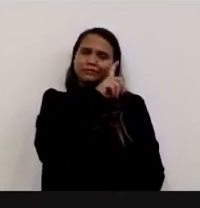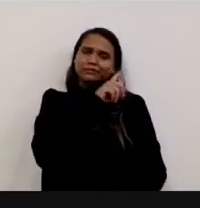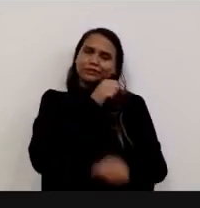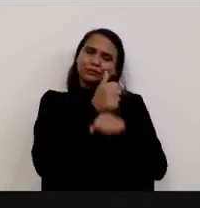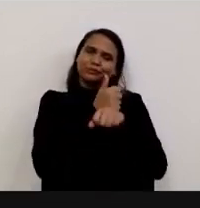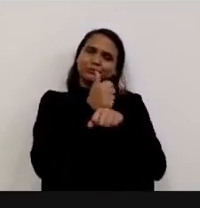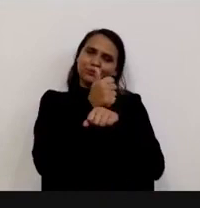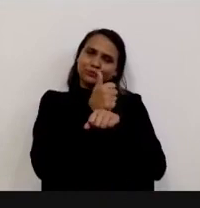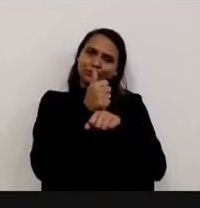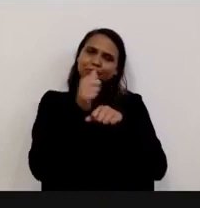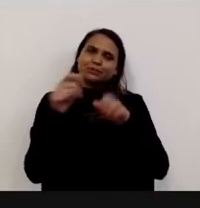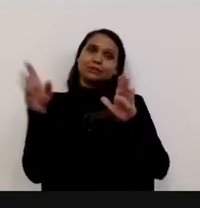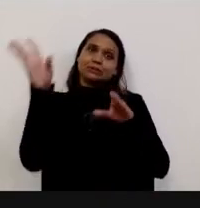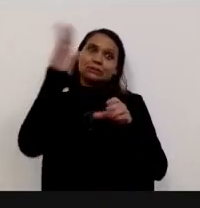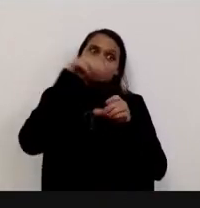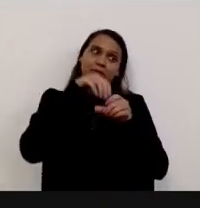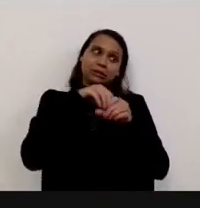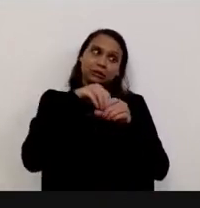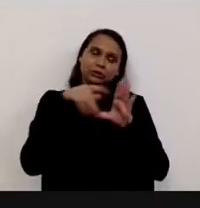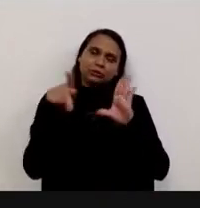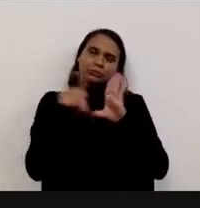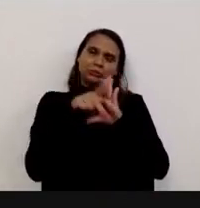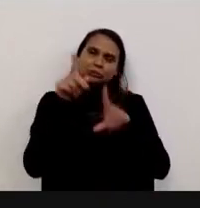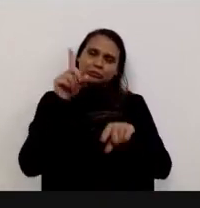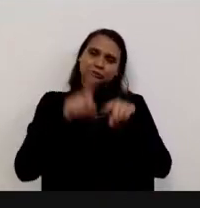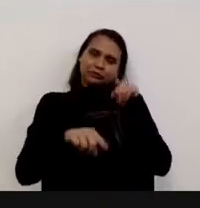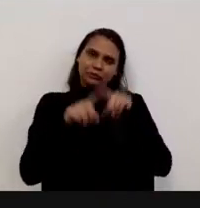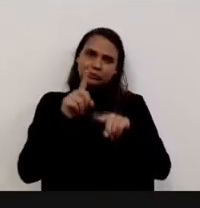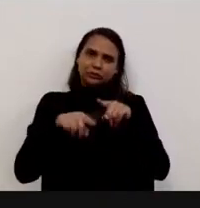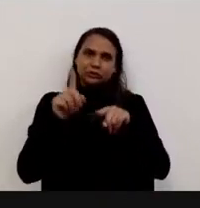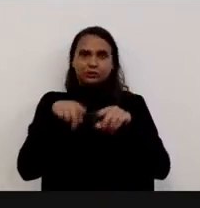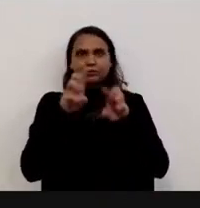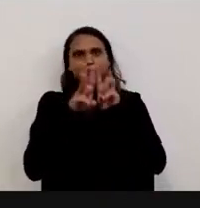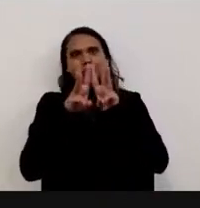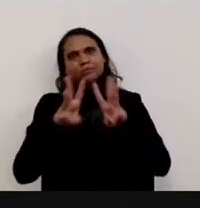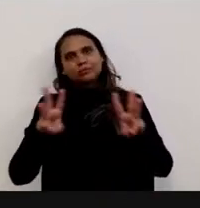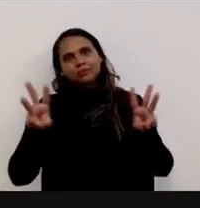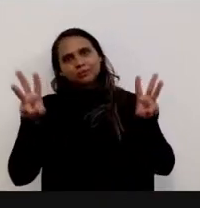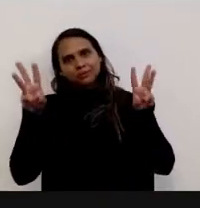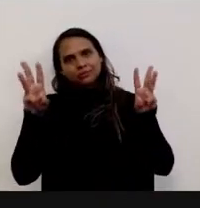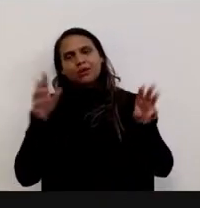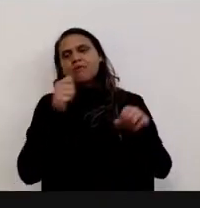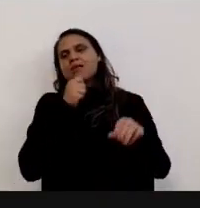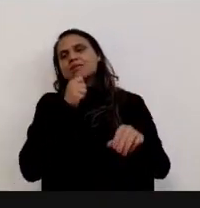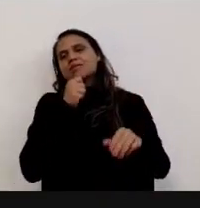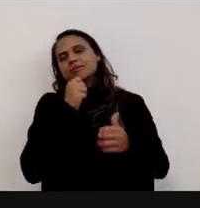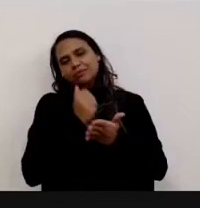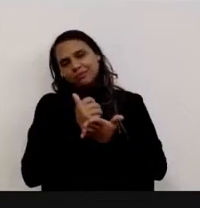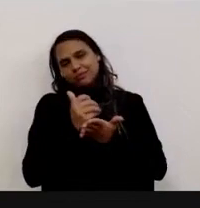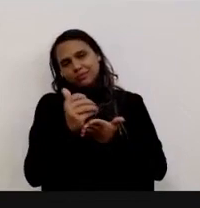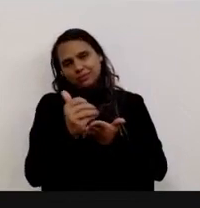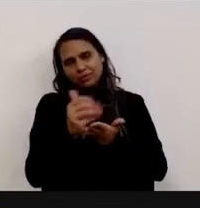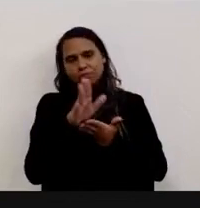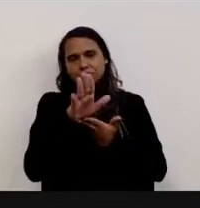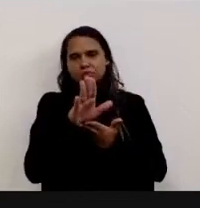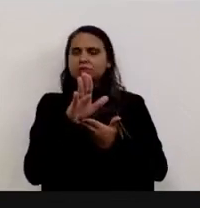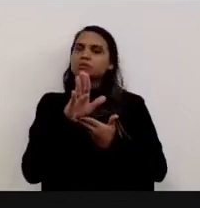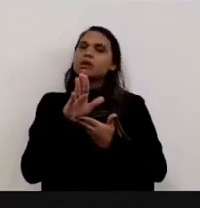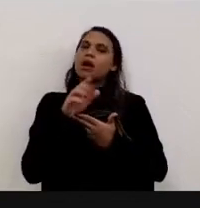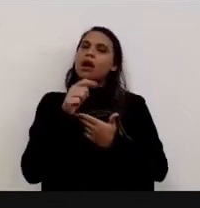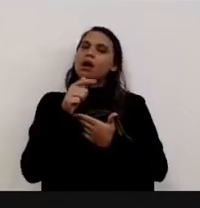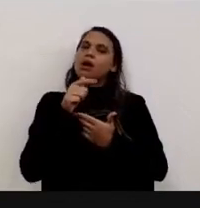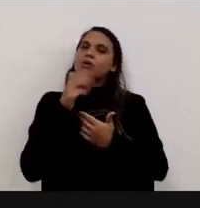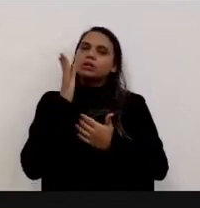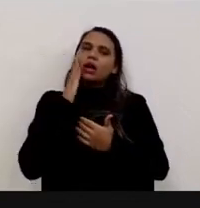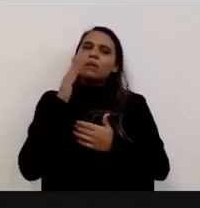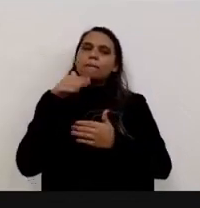melhoria dentro da própria ferramenta, porque é um pouco mais fechada, né? É uma plataforma de inteligência artificial. Mas, enfim, acho que foi o primeiro